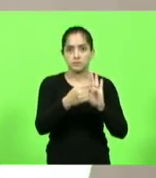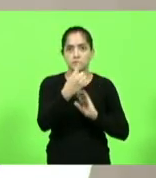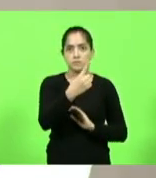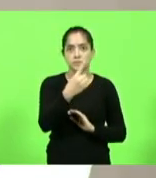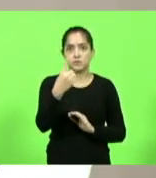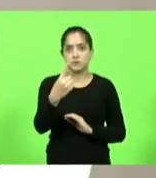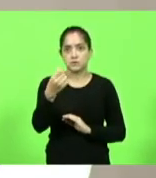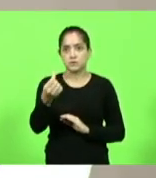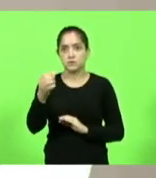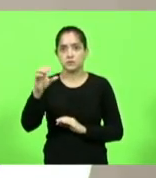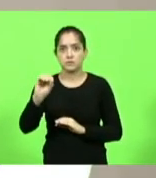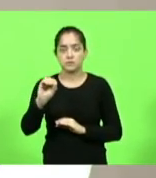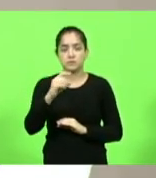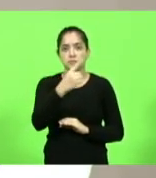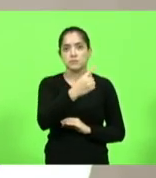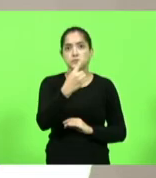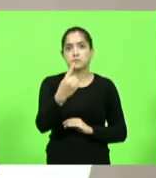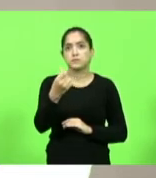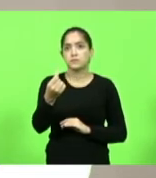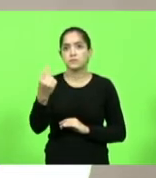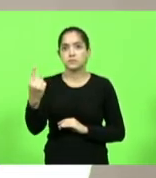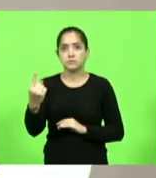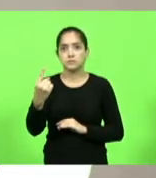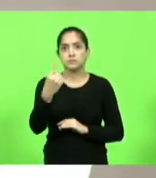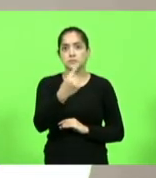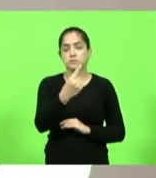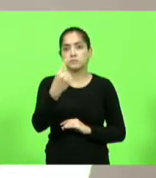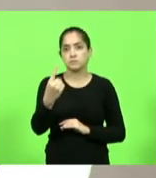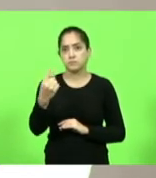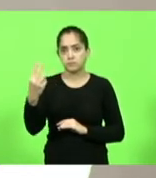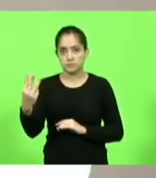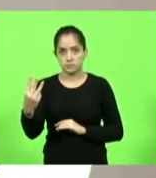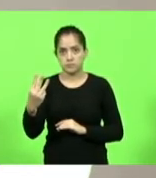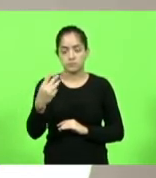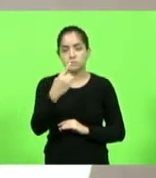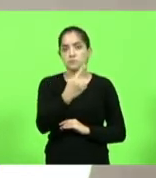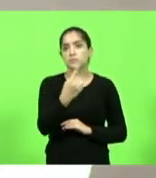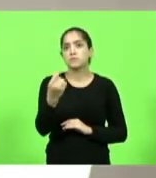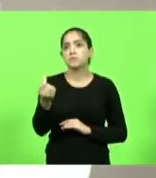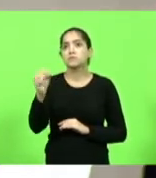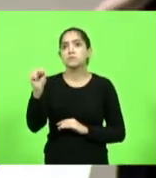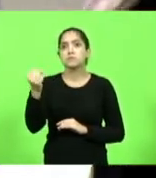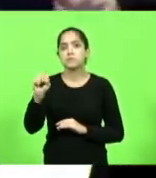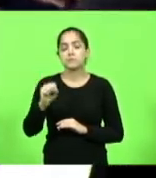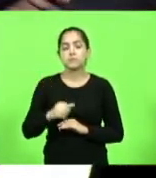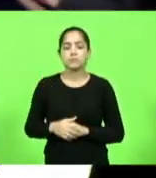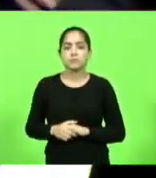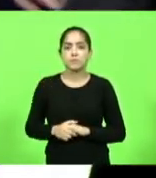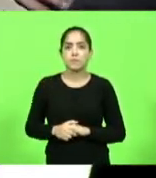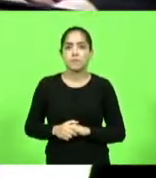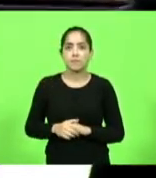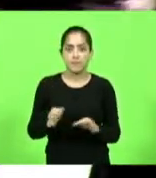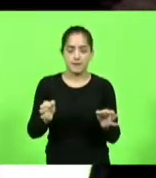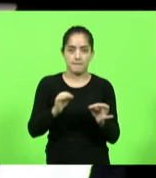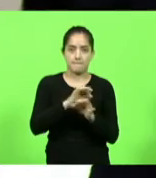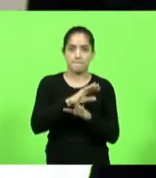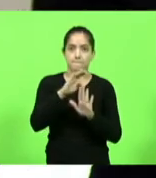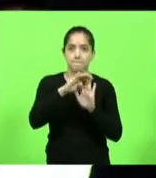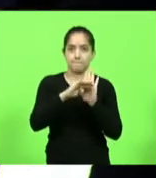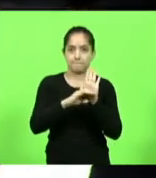1160, 1161 e 1163 a 1188. Fim da ordem do